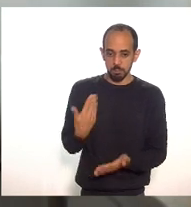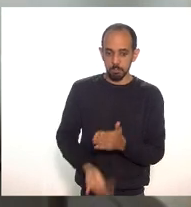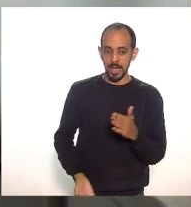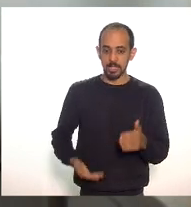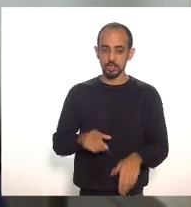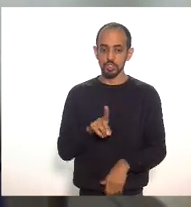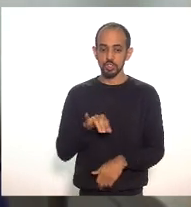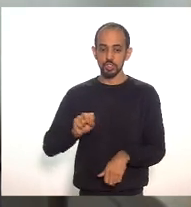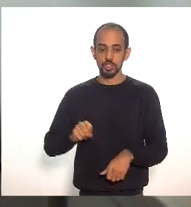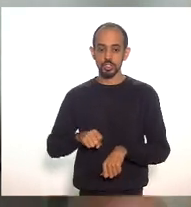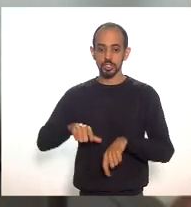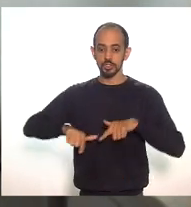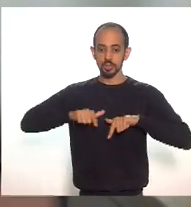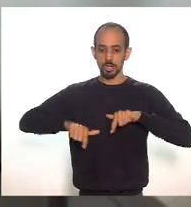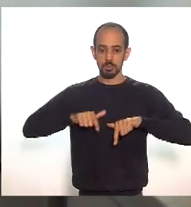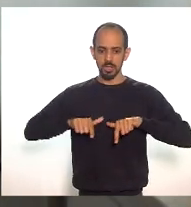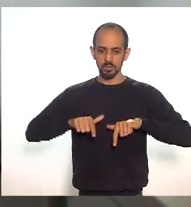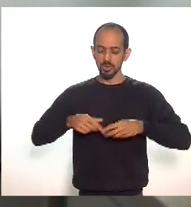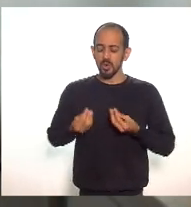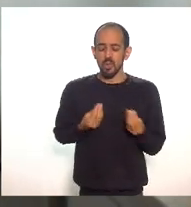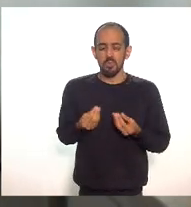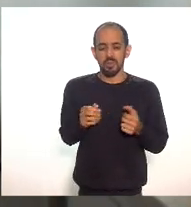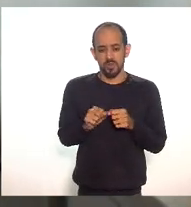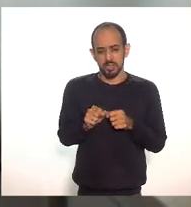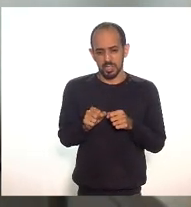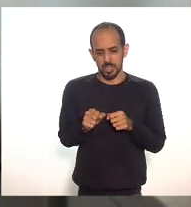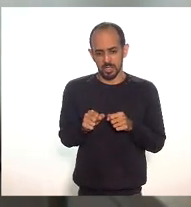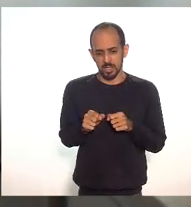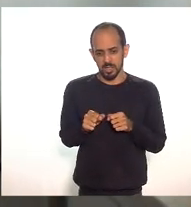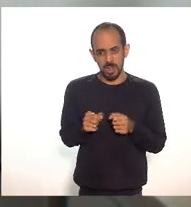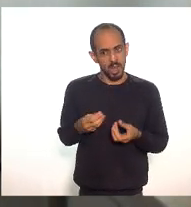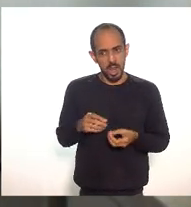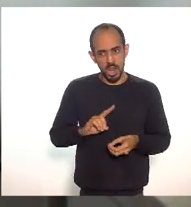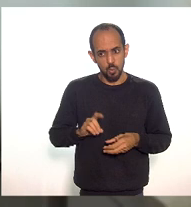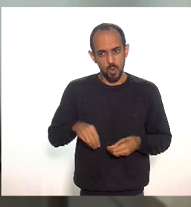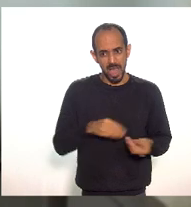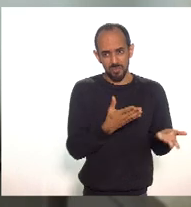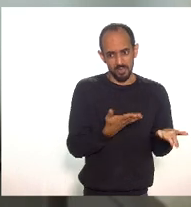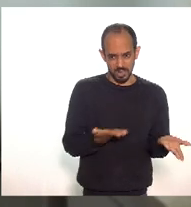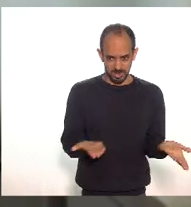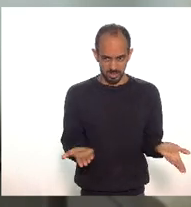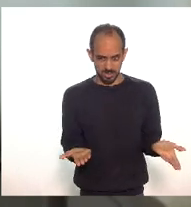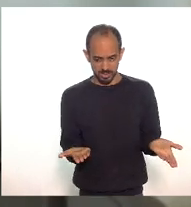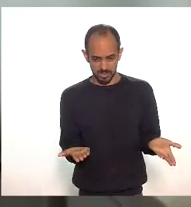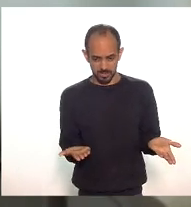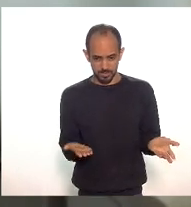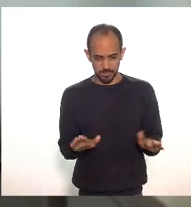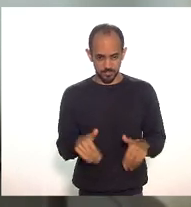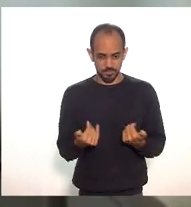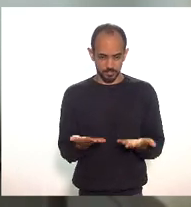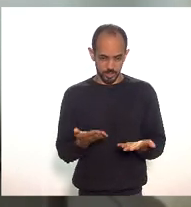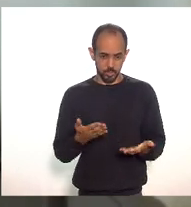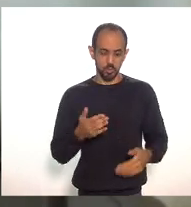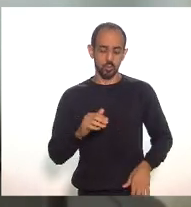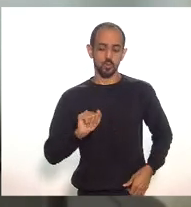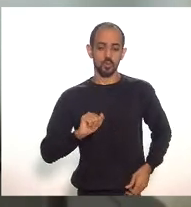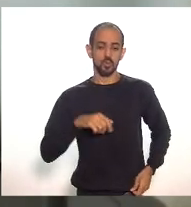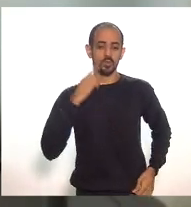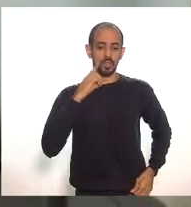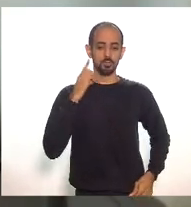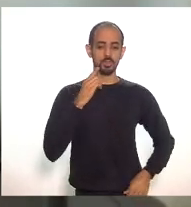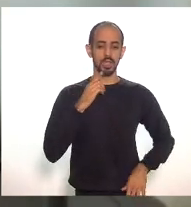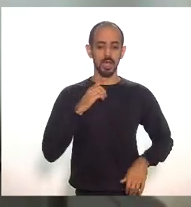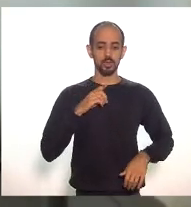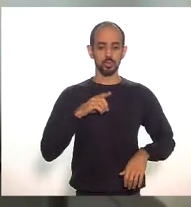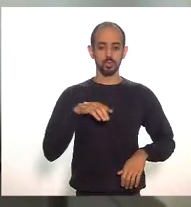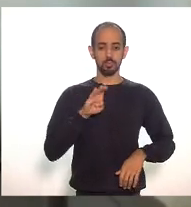e dias de trabalho como é que haja não entrega então seu presidente que para o Subtenente Bernardo eu e